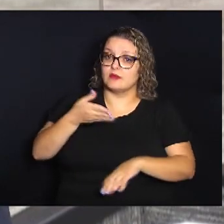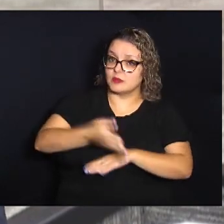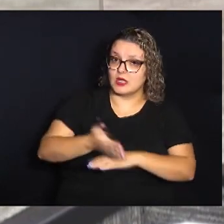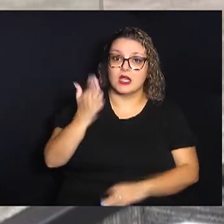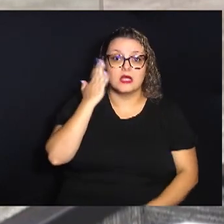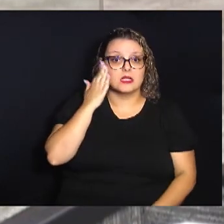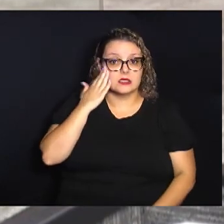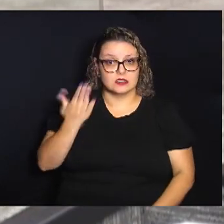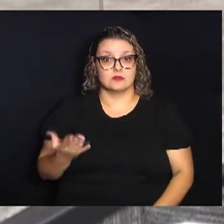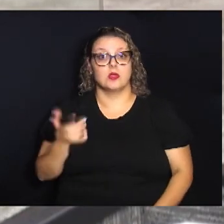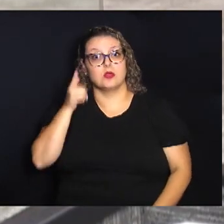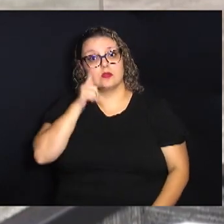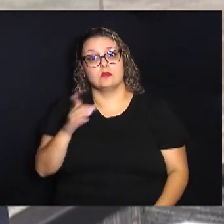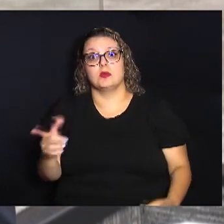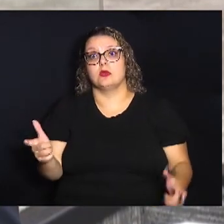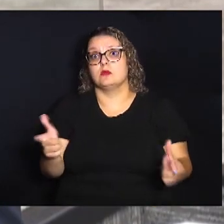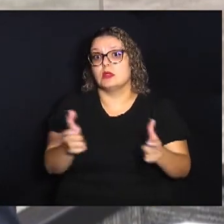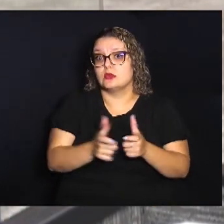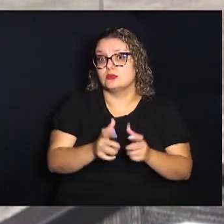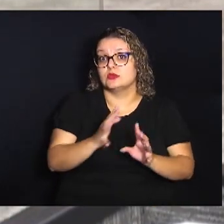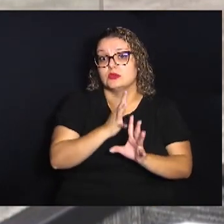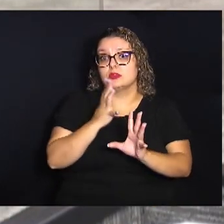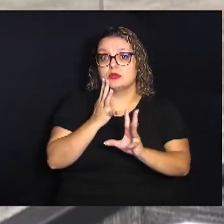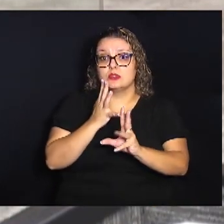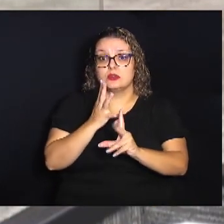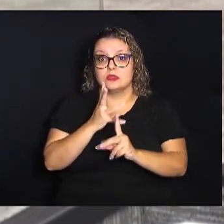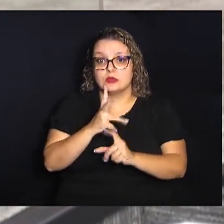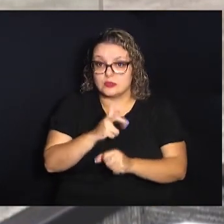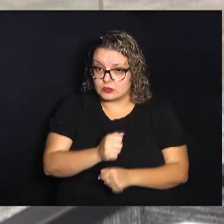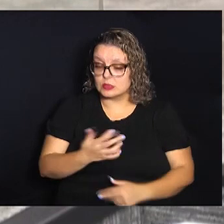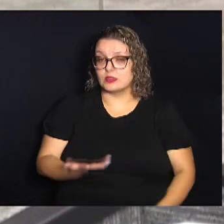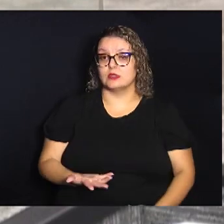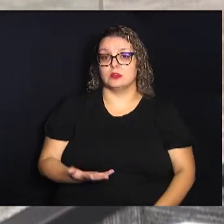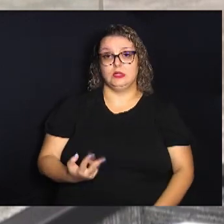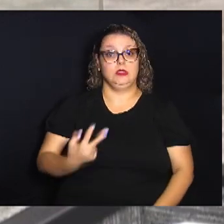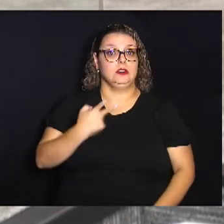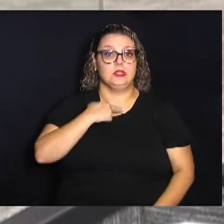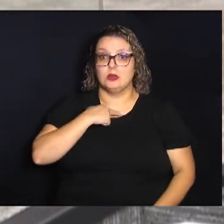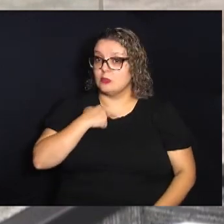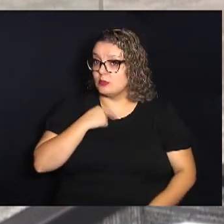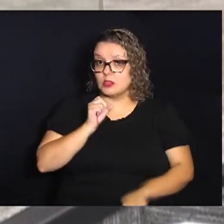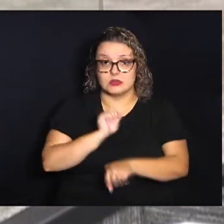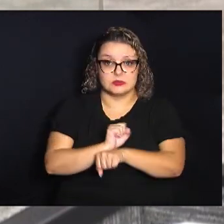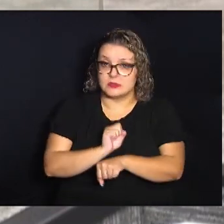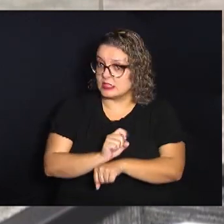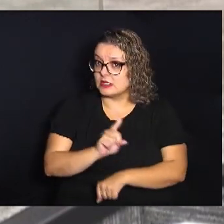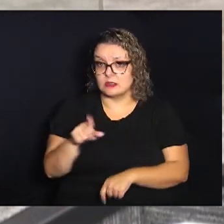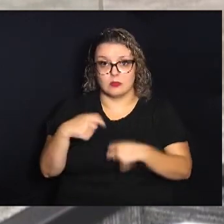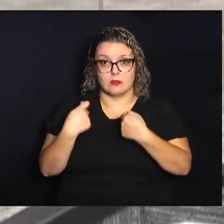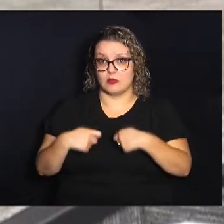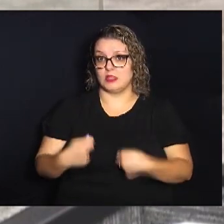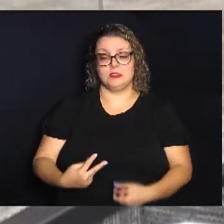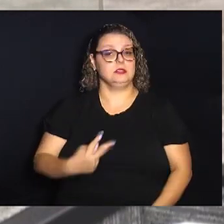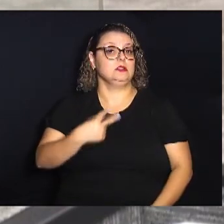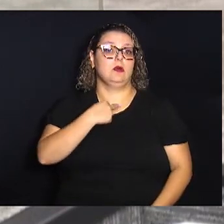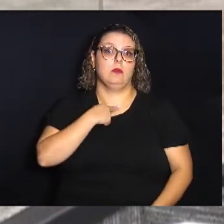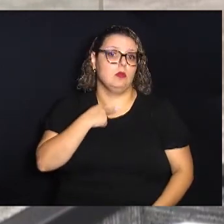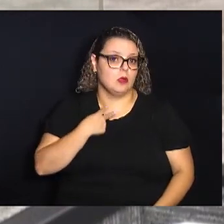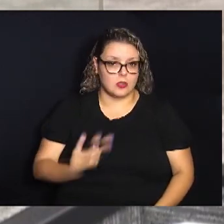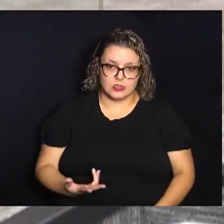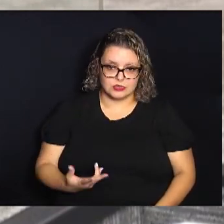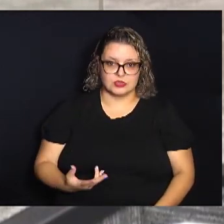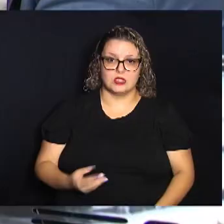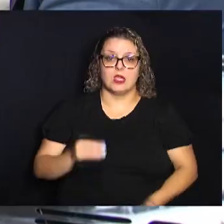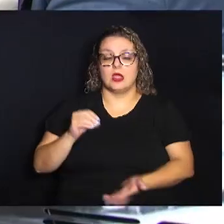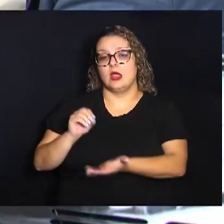conseguimos reduzir essa fila, porque muitas vezes a pessoa não pode e não deve esperar. Medicamentos também, alguns faltantes, mas